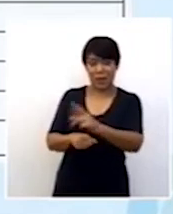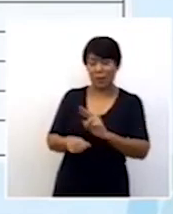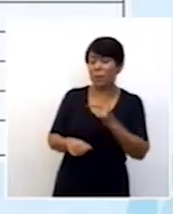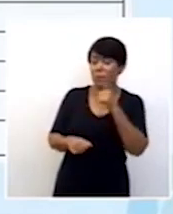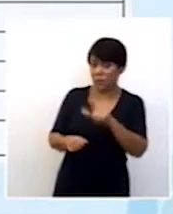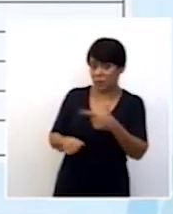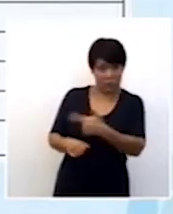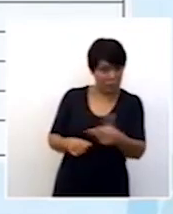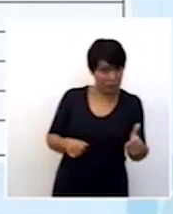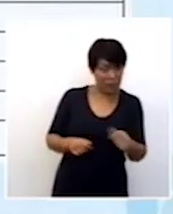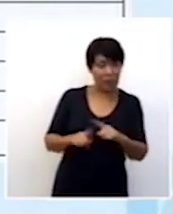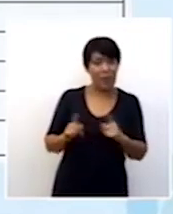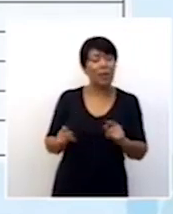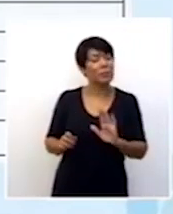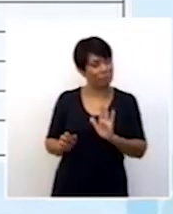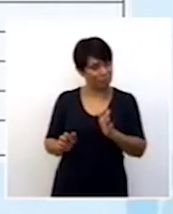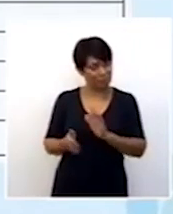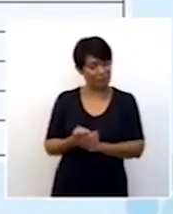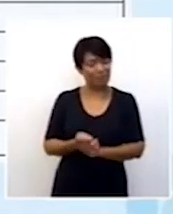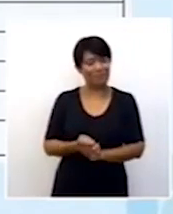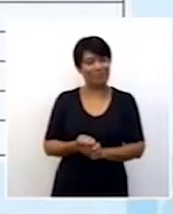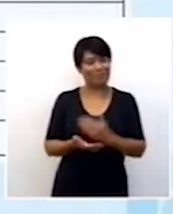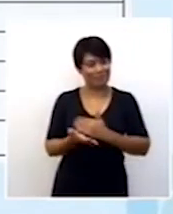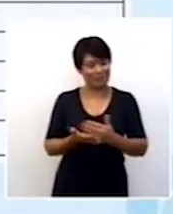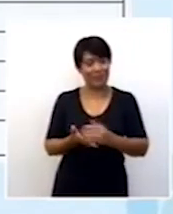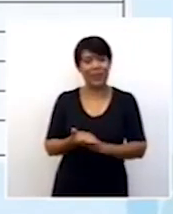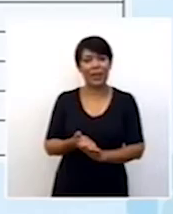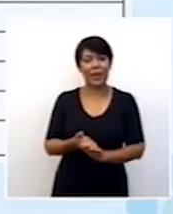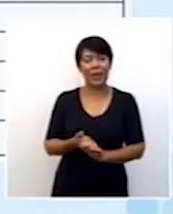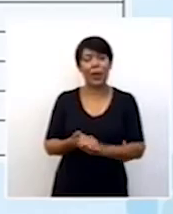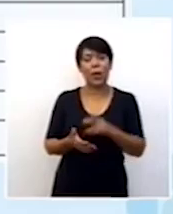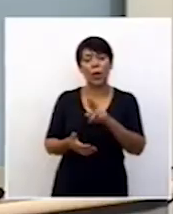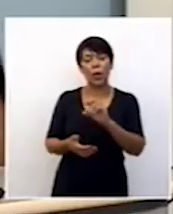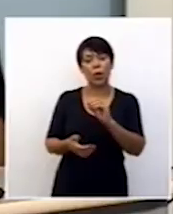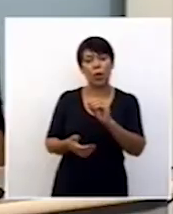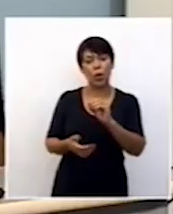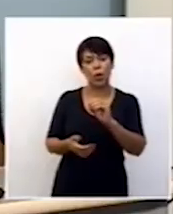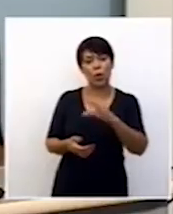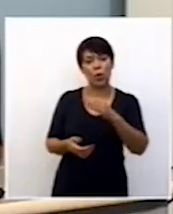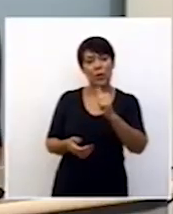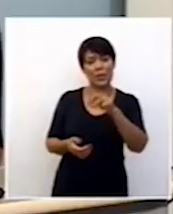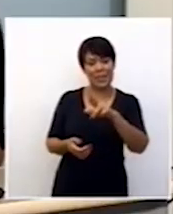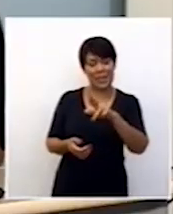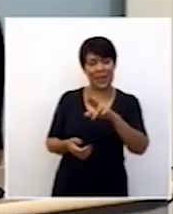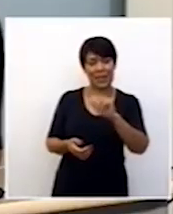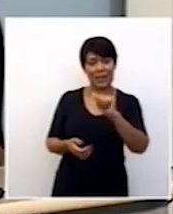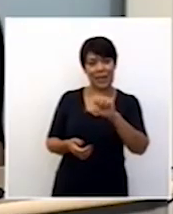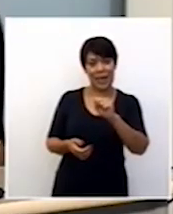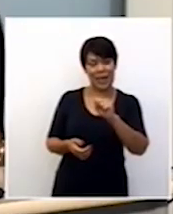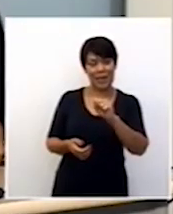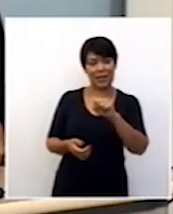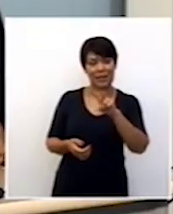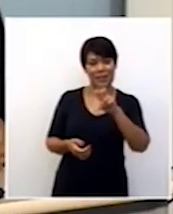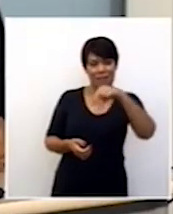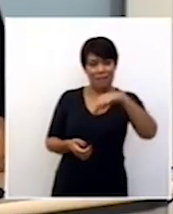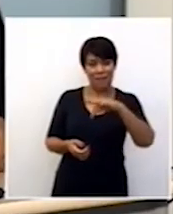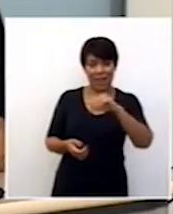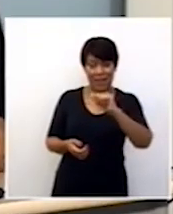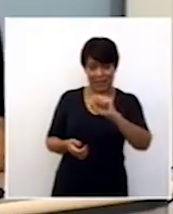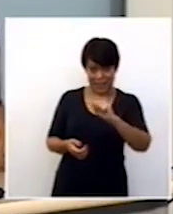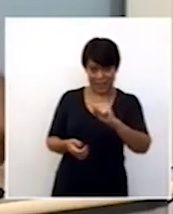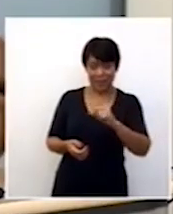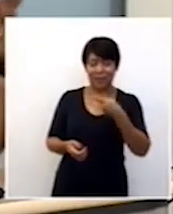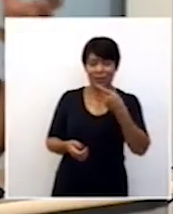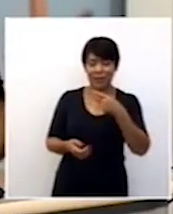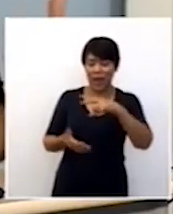vez, mas bora lá, olha. Roçar as ventas, usa essa expressão quando ele